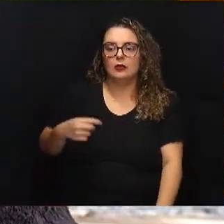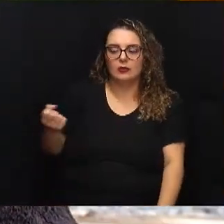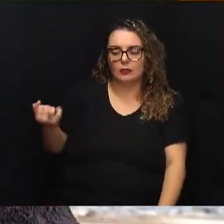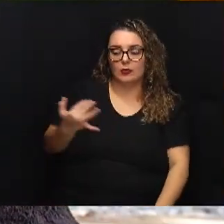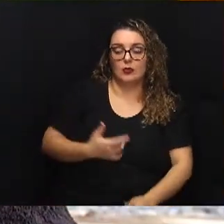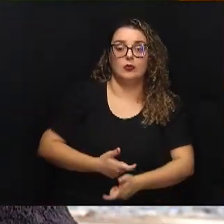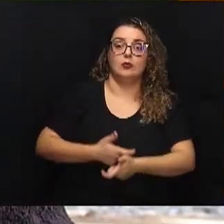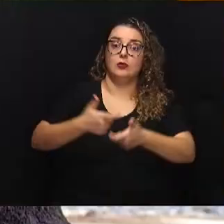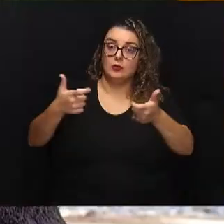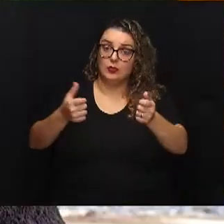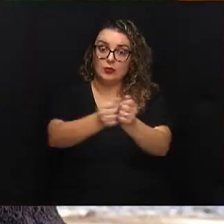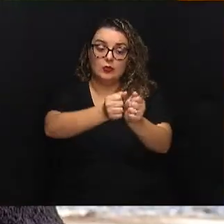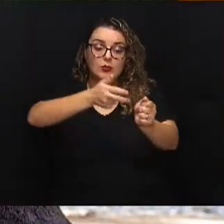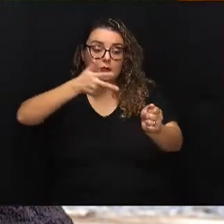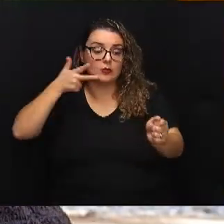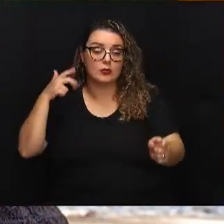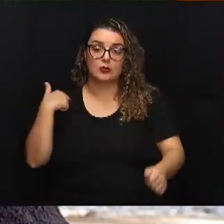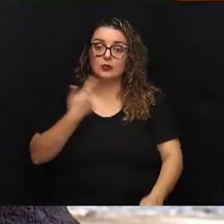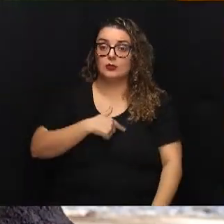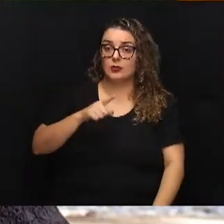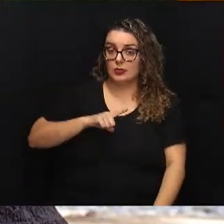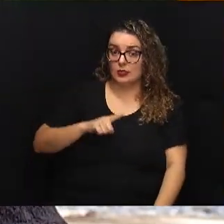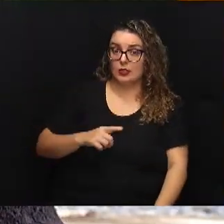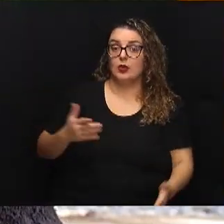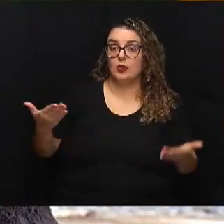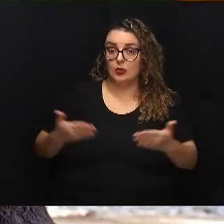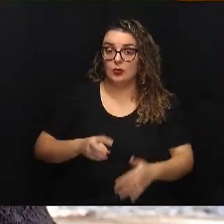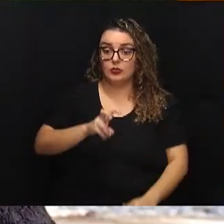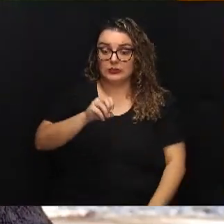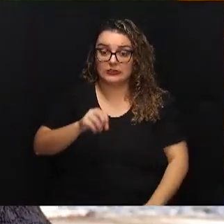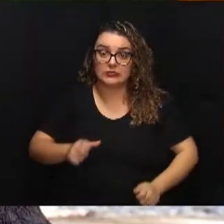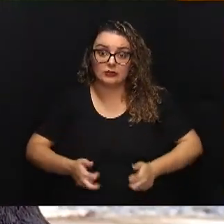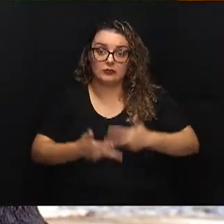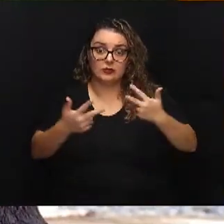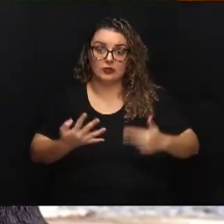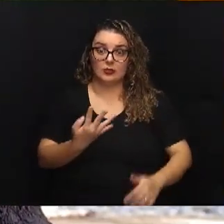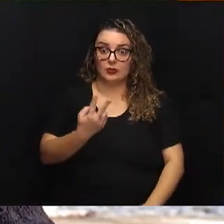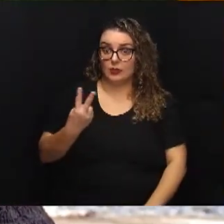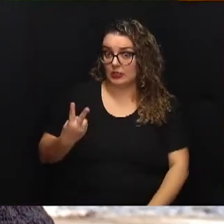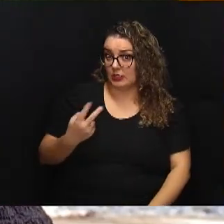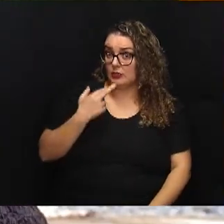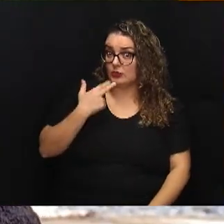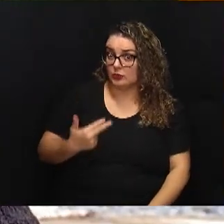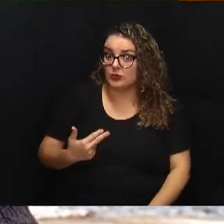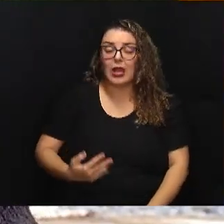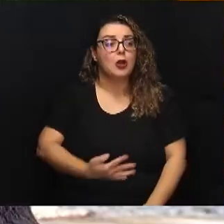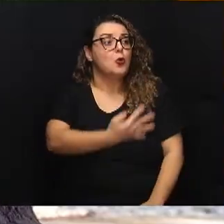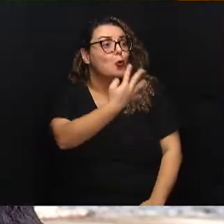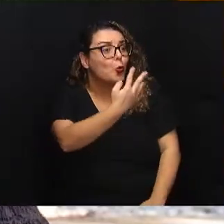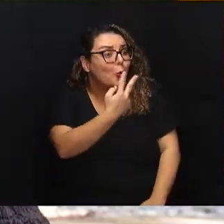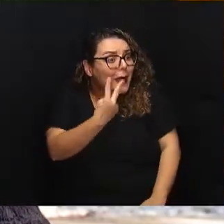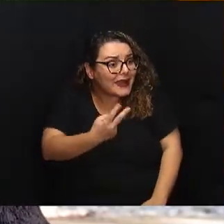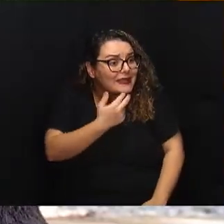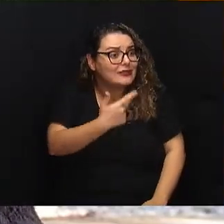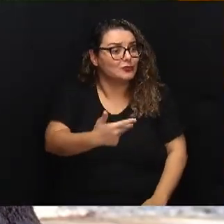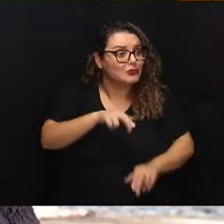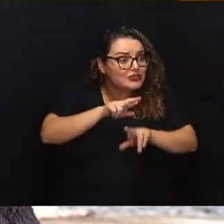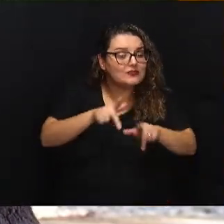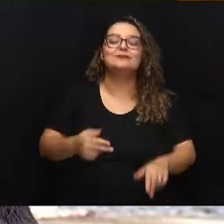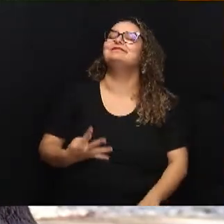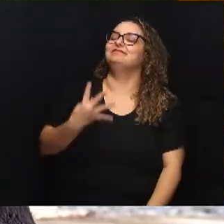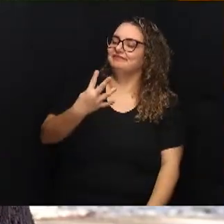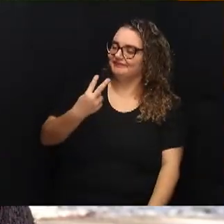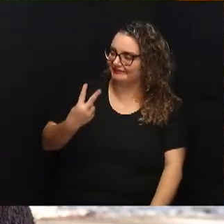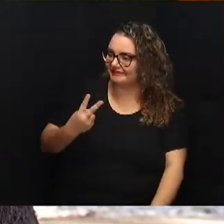muito grande de indígena que nós temos. Hoje são 50 etnias, 42 línguas diferentes. 42 línguas diferentes?